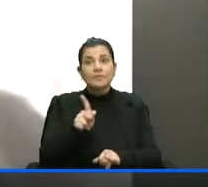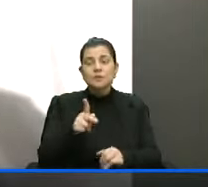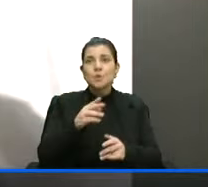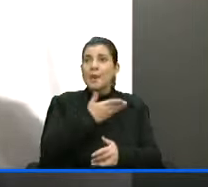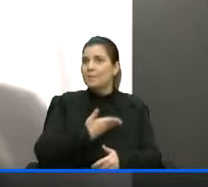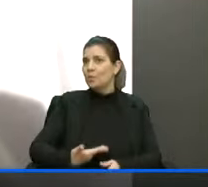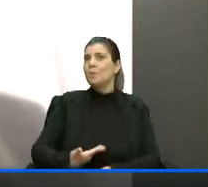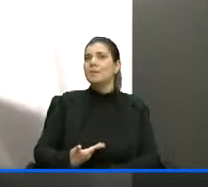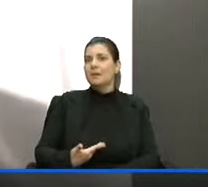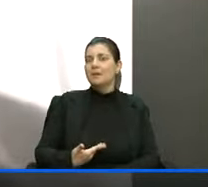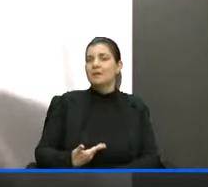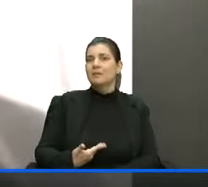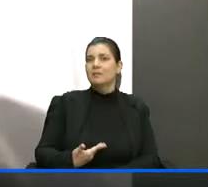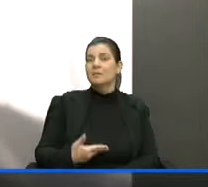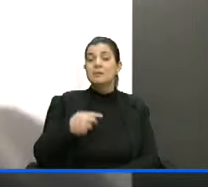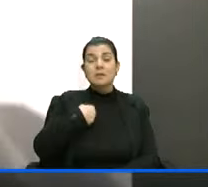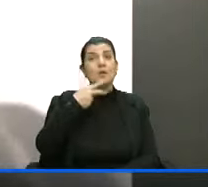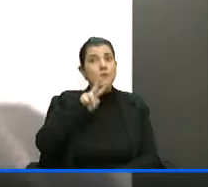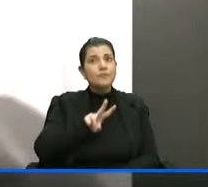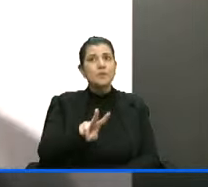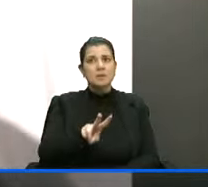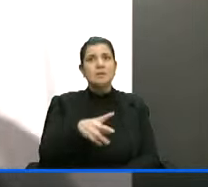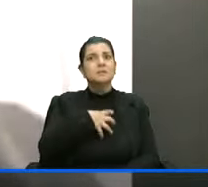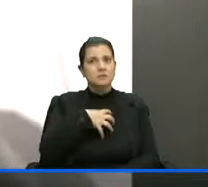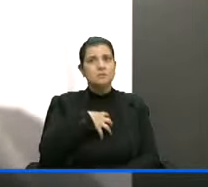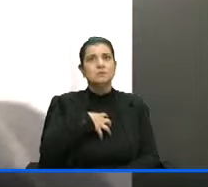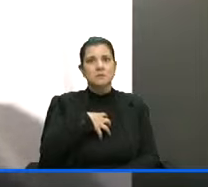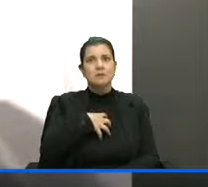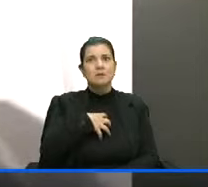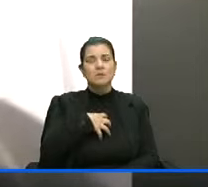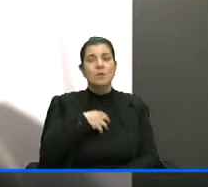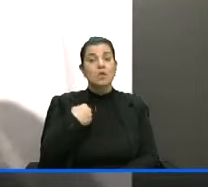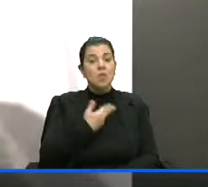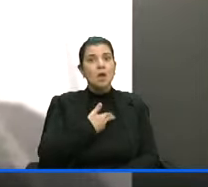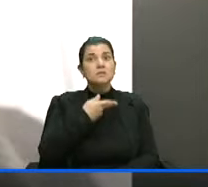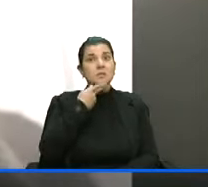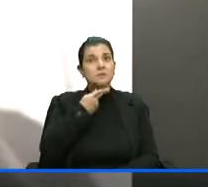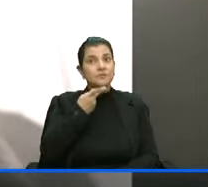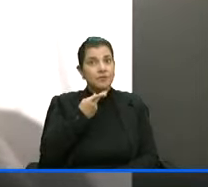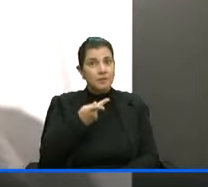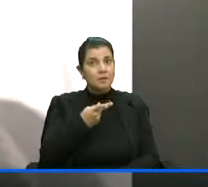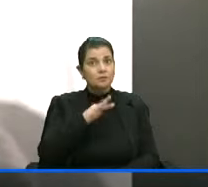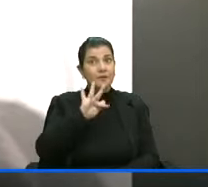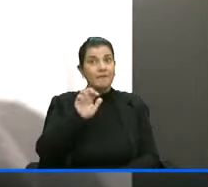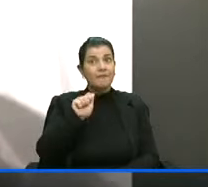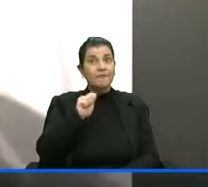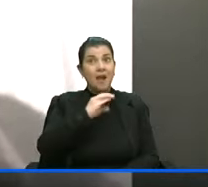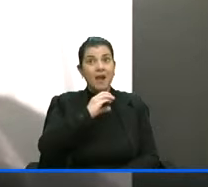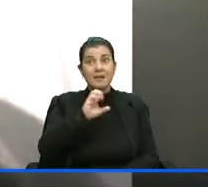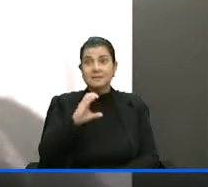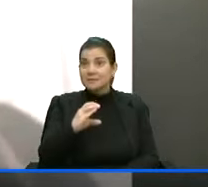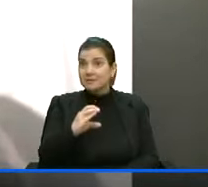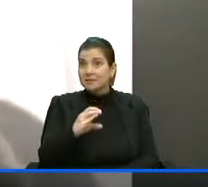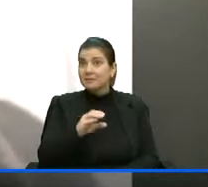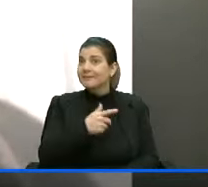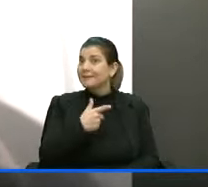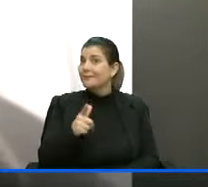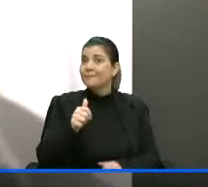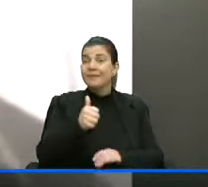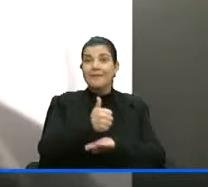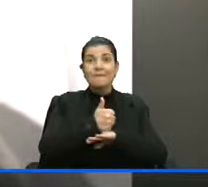lá, né, e vi, convivi. Mas é disso que se trata. Nós estamos falando da FASC, que não tem os seus